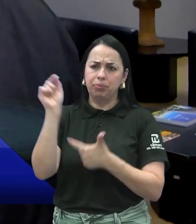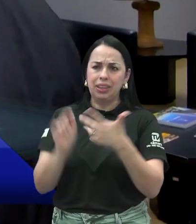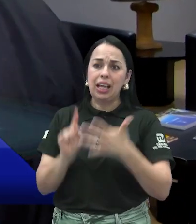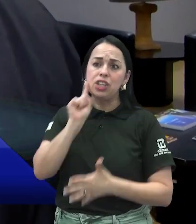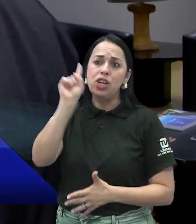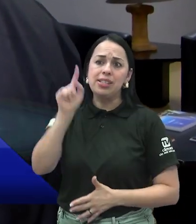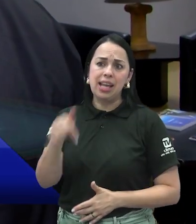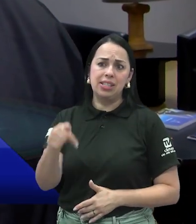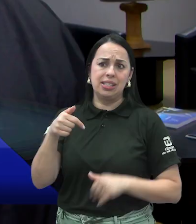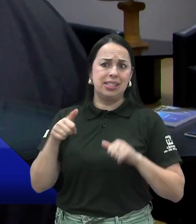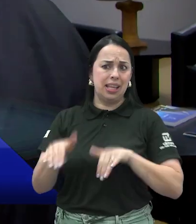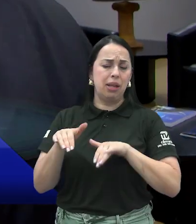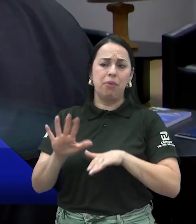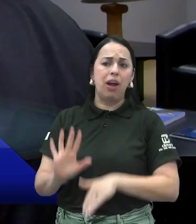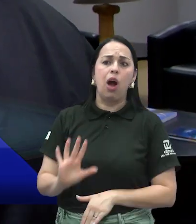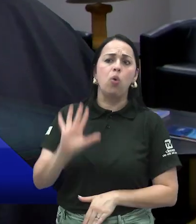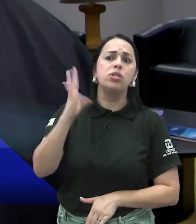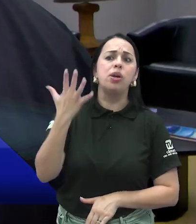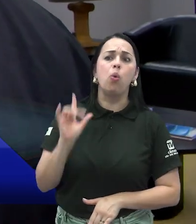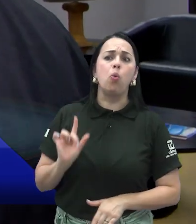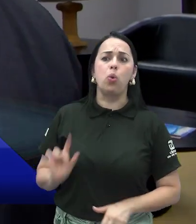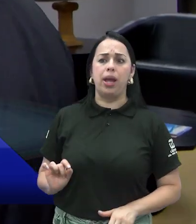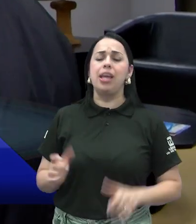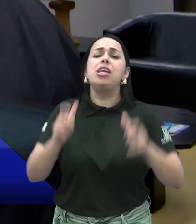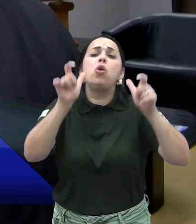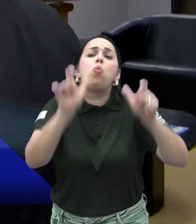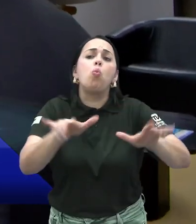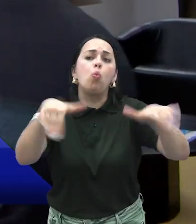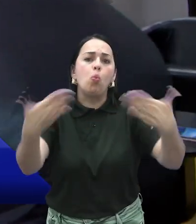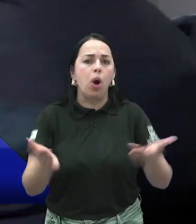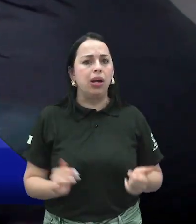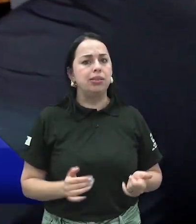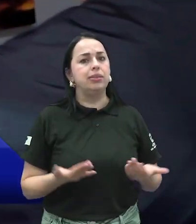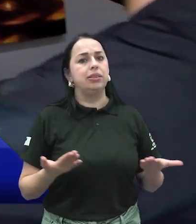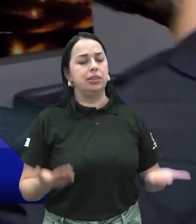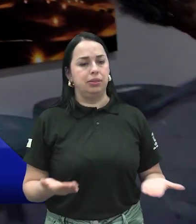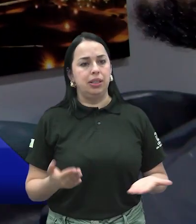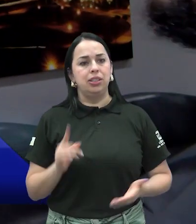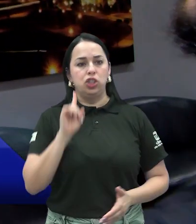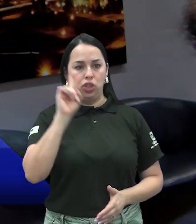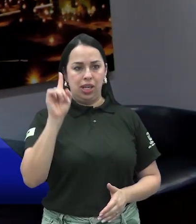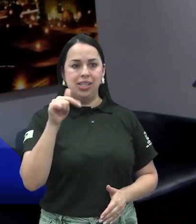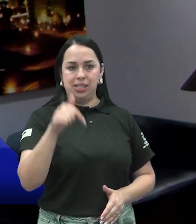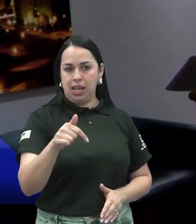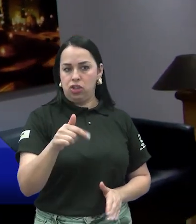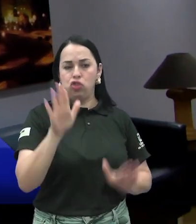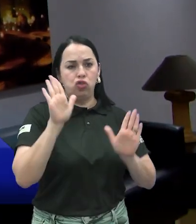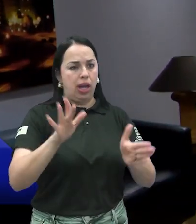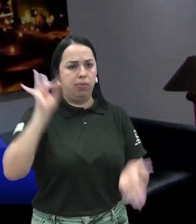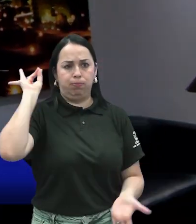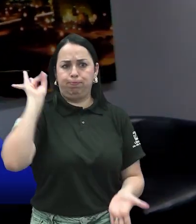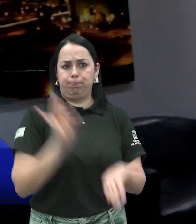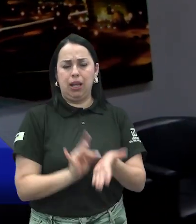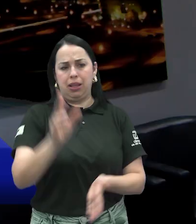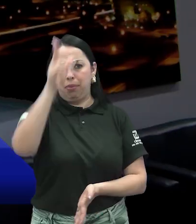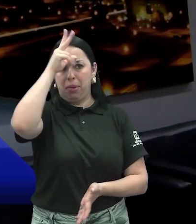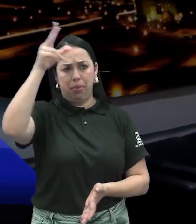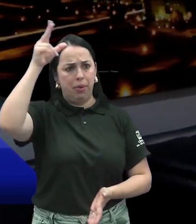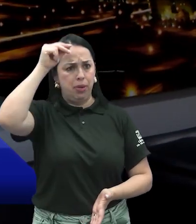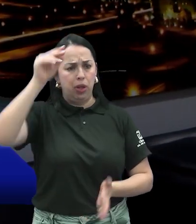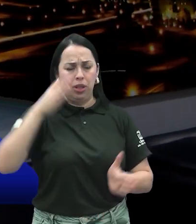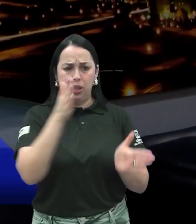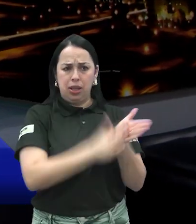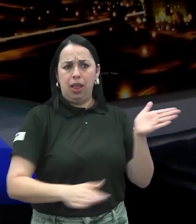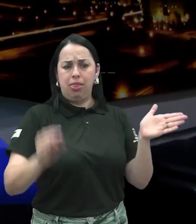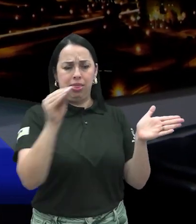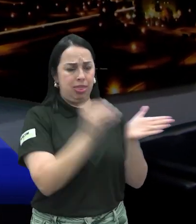pouco sobre esse 7 de setembro, né? Como que vai funcionar, onde vai ser também? Sim. Eduardo, bem, o nosso 7 de setembro já é um calendário oficial da Prefeitura de São José